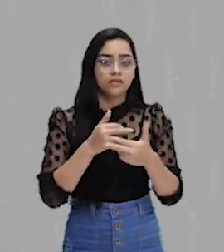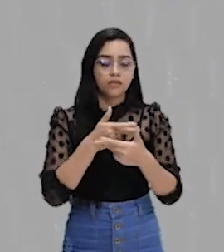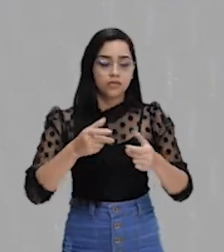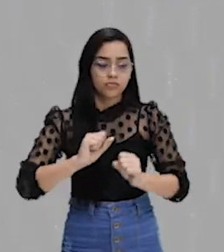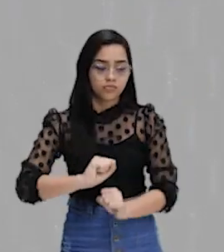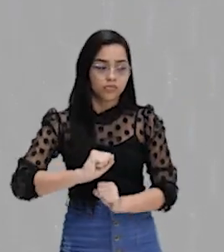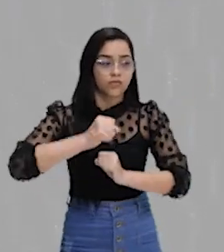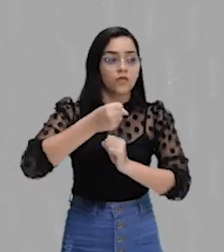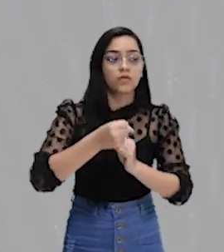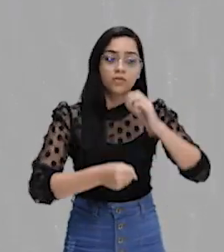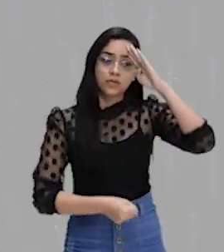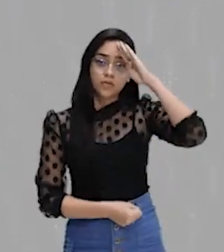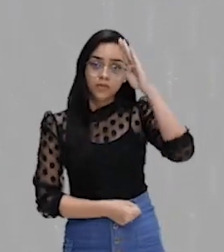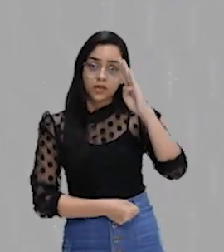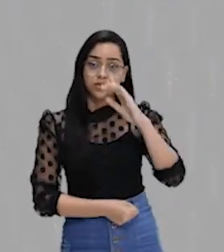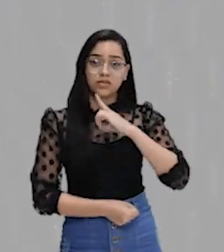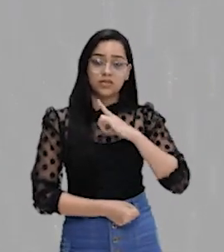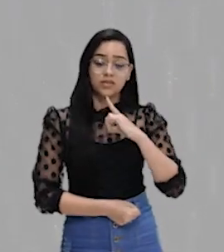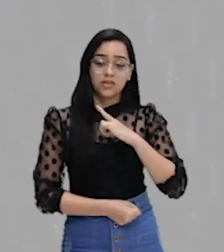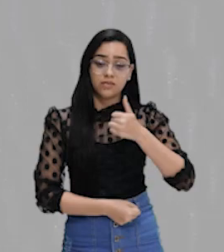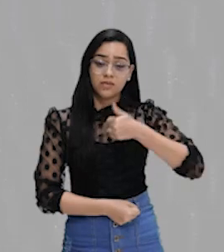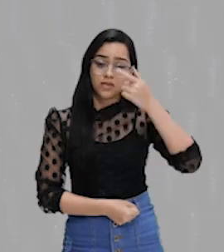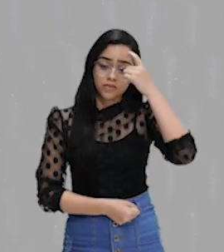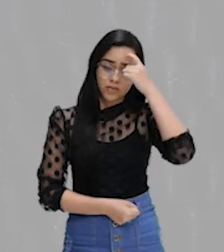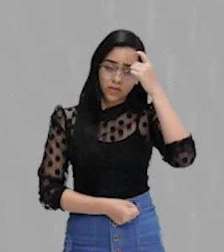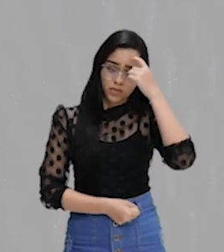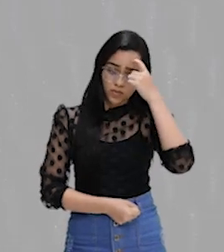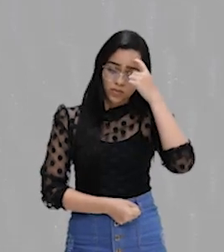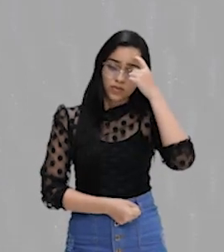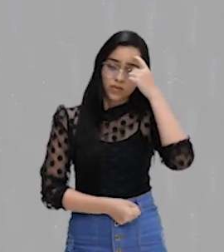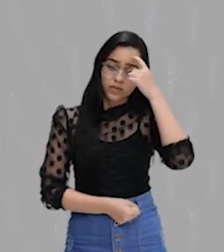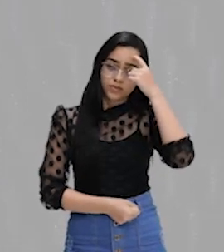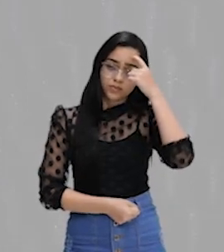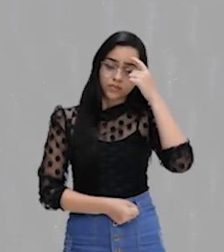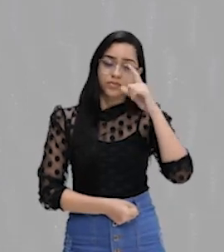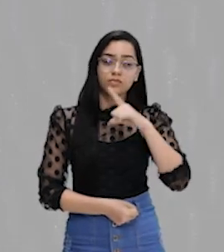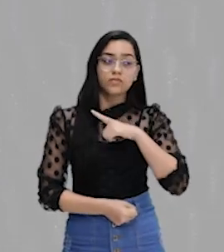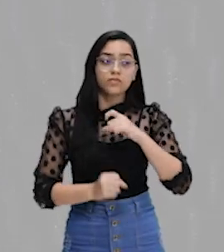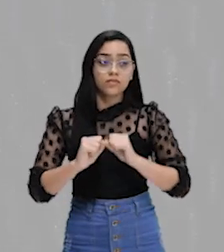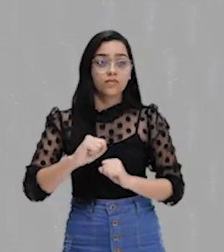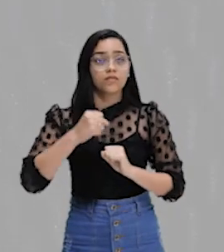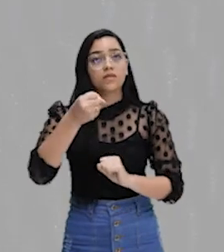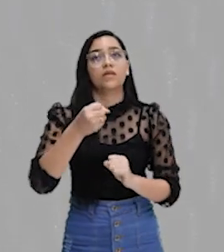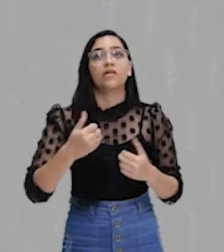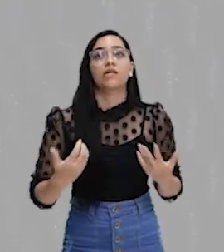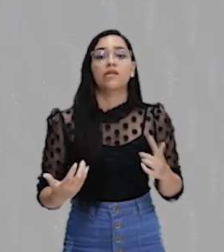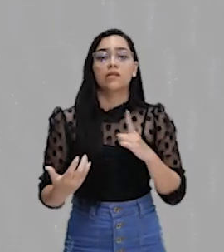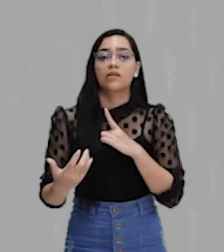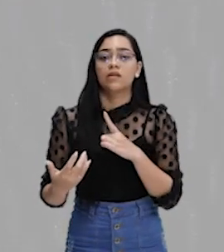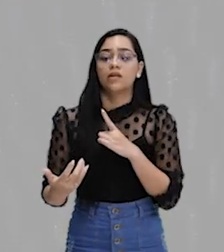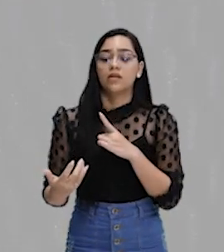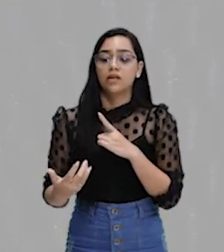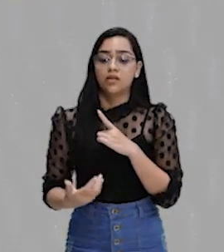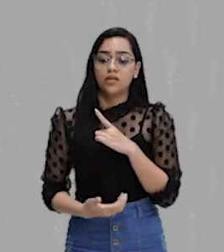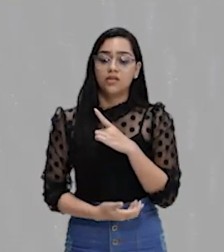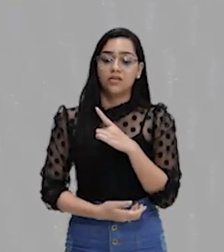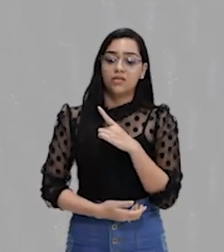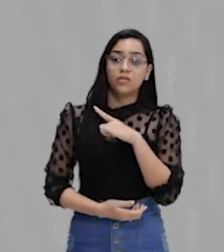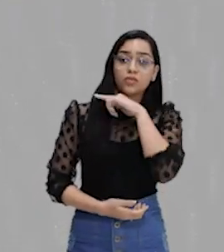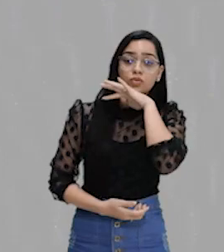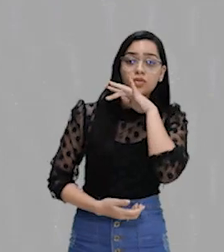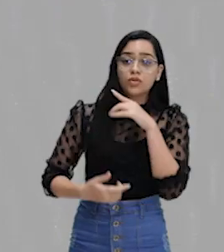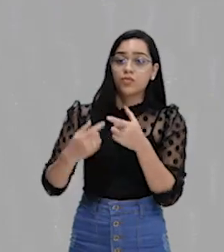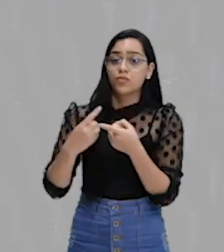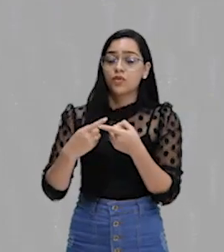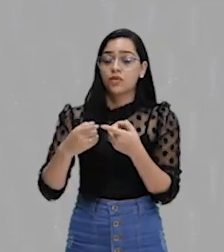esforço, principalmente dos primeiros pensadores renascentistas, um esforço que, na verdade, acaba sendo em vão, até